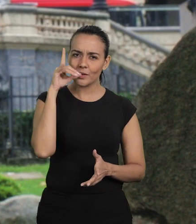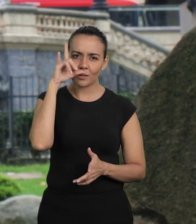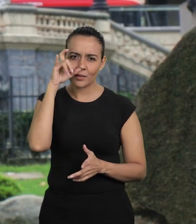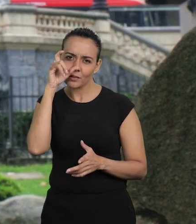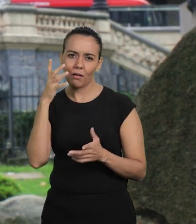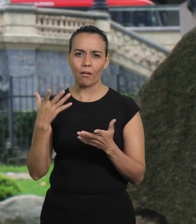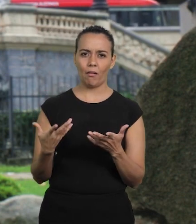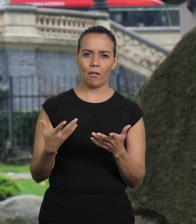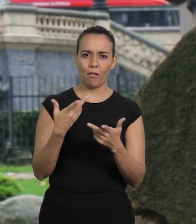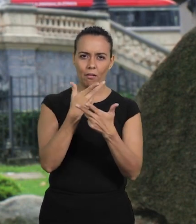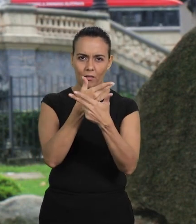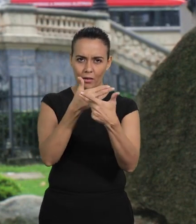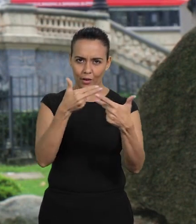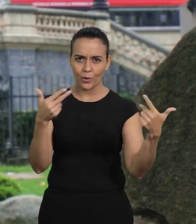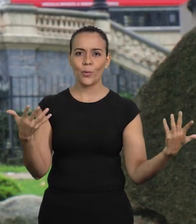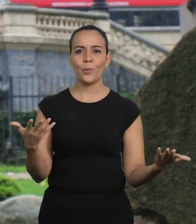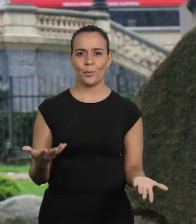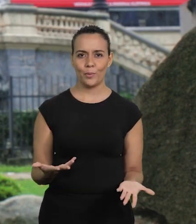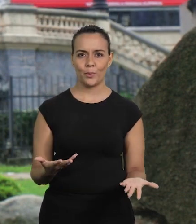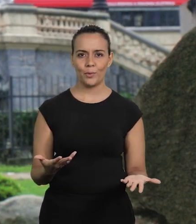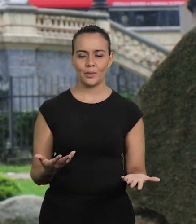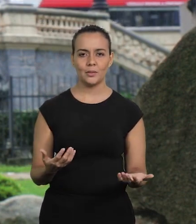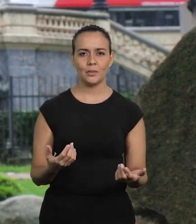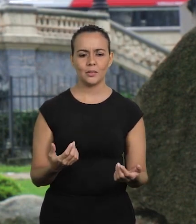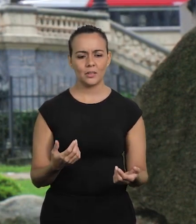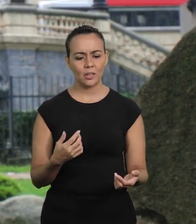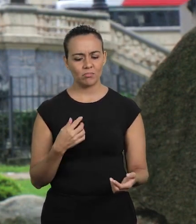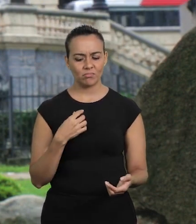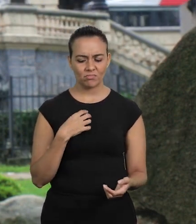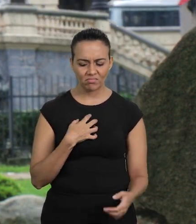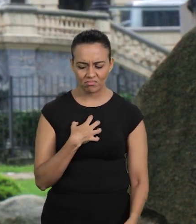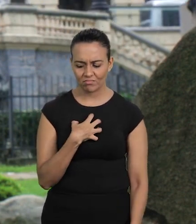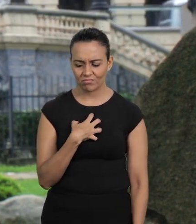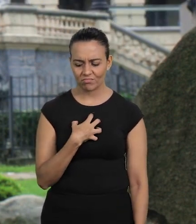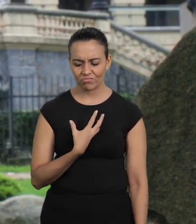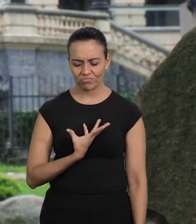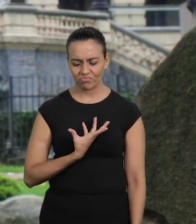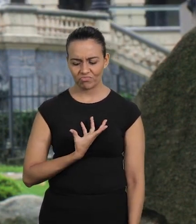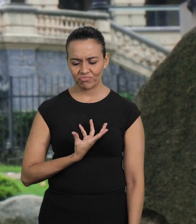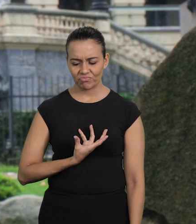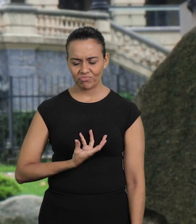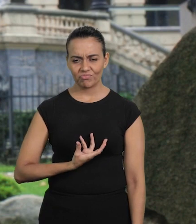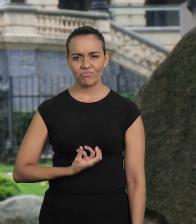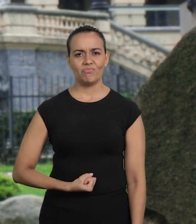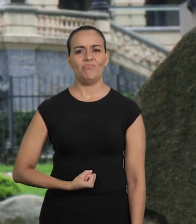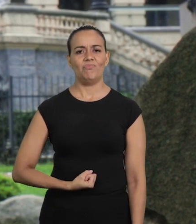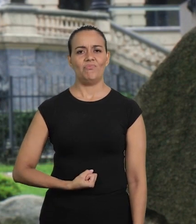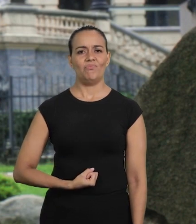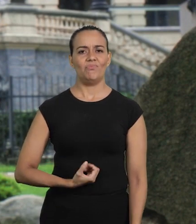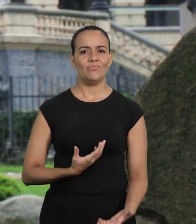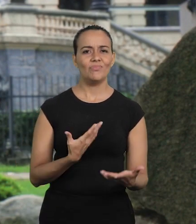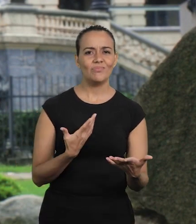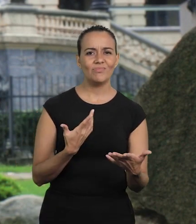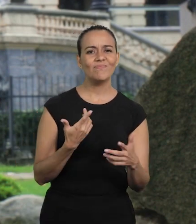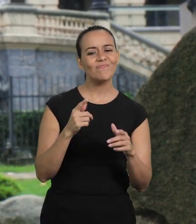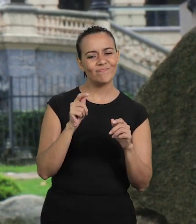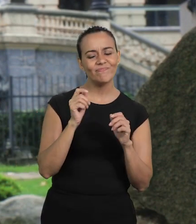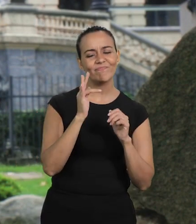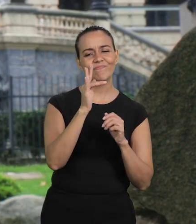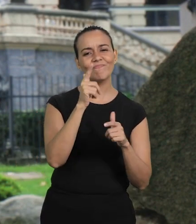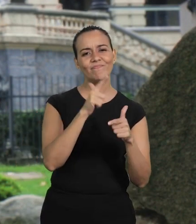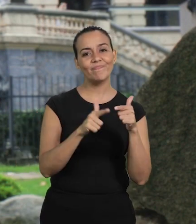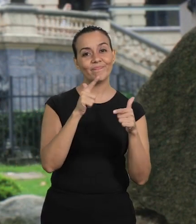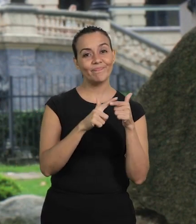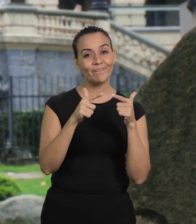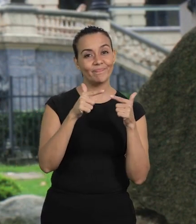vivenciar aquilo, não consegue, se frustra. E automaticamente isso vai virar um grande problema, que pode ser inclusive psicológico para aquela pessoa,